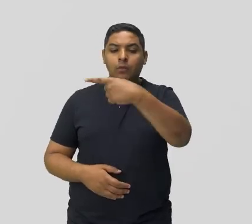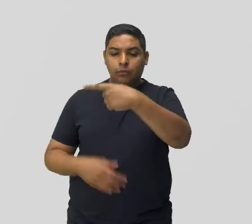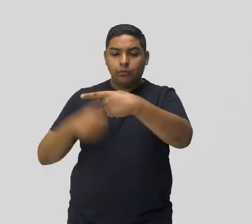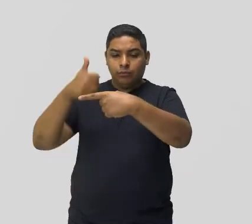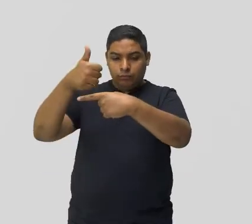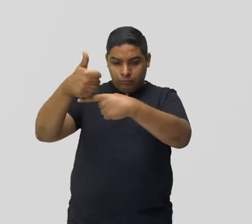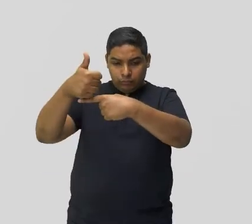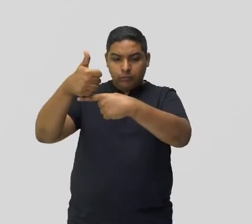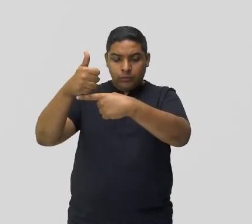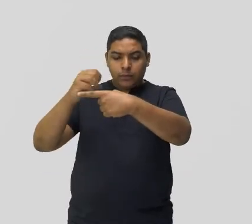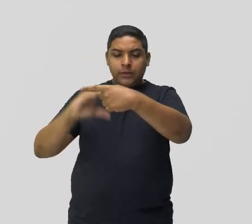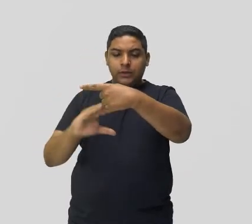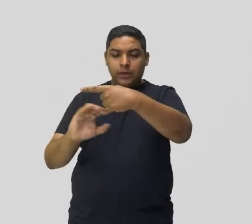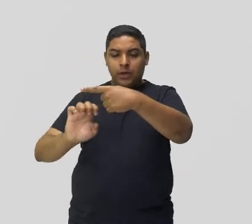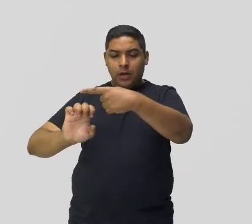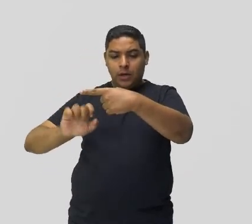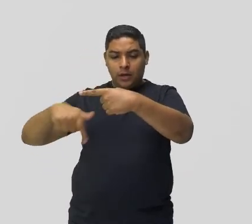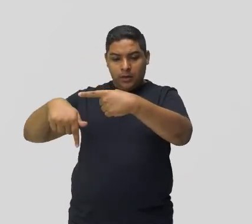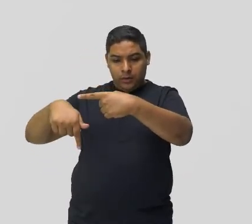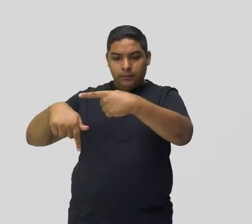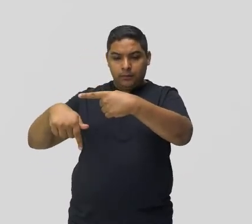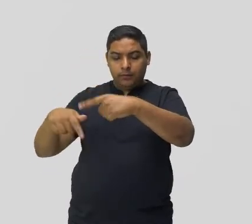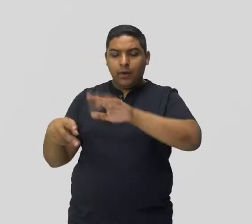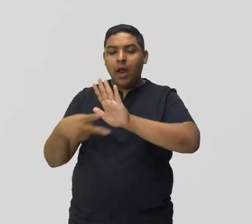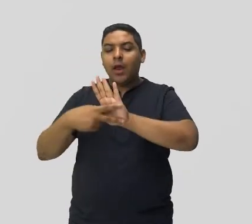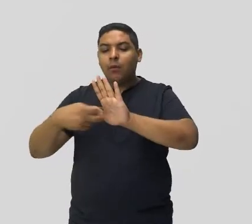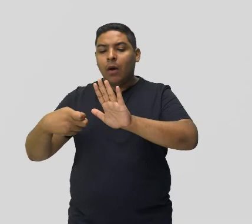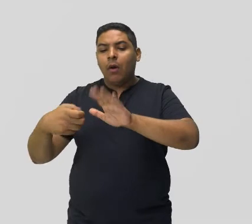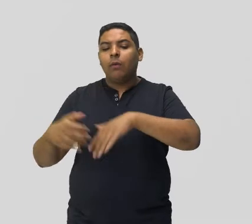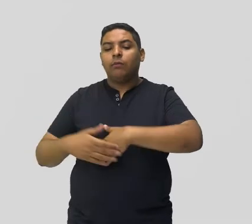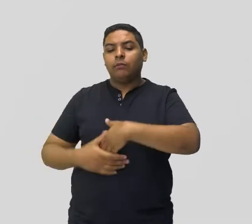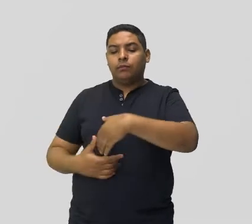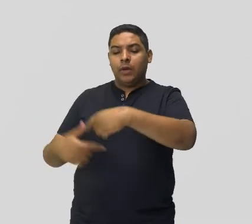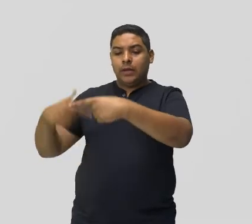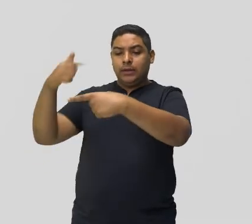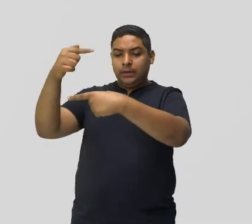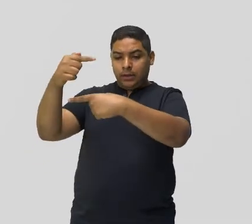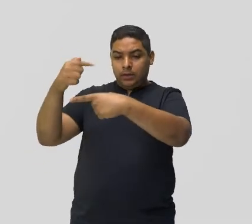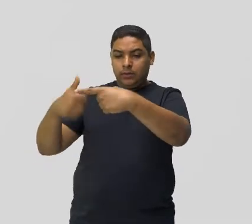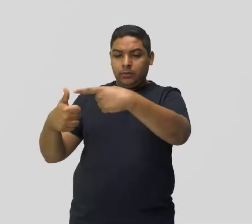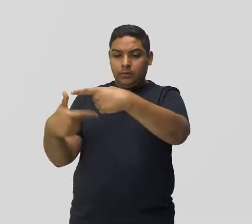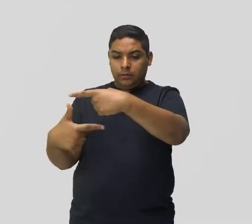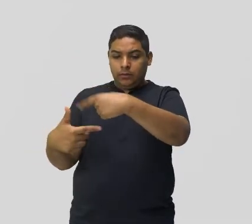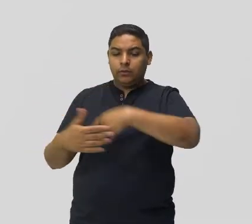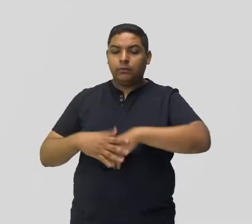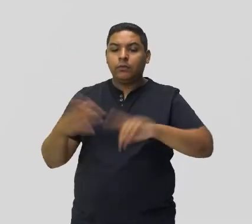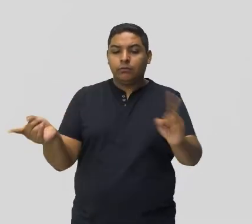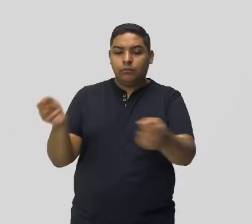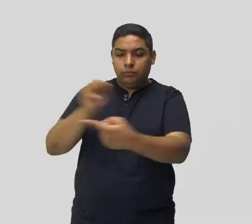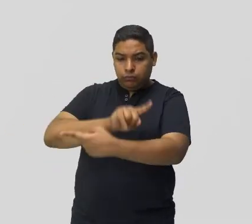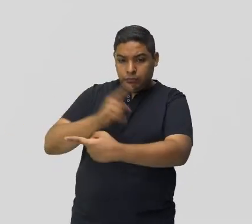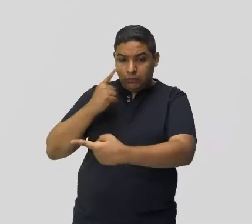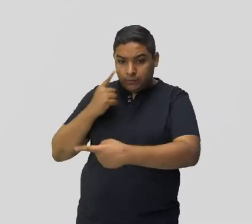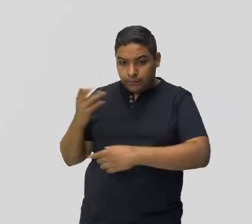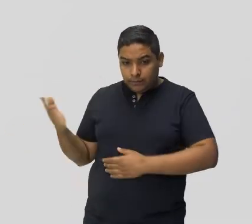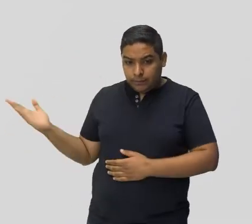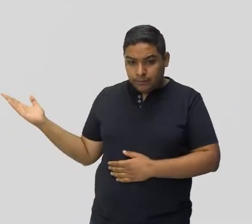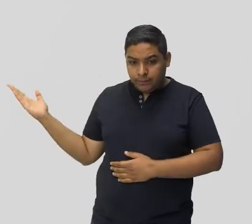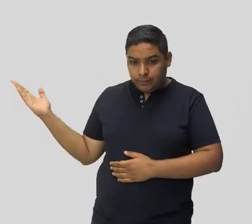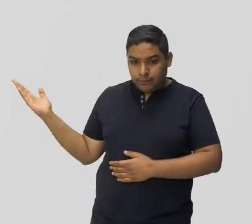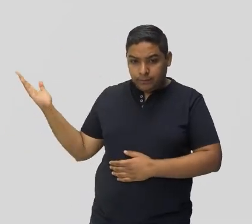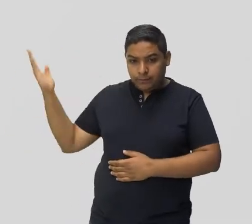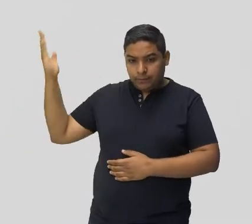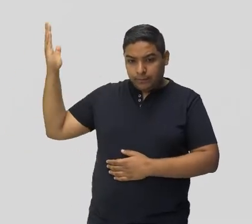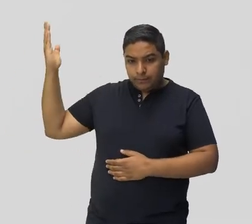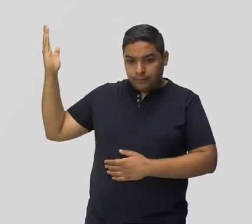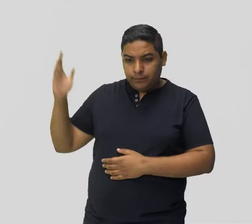7 sobre 12. Para resolver isso daqui, eu vou inverter os dois lados da equação. Invertendo os dois lados da equação, olha,